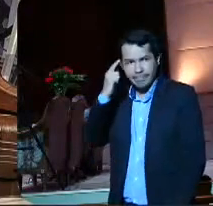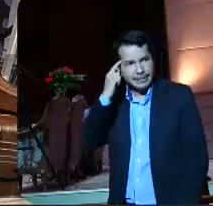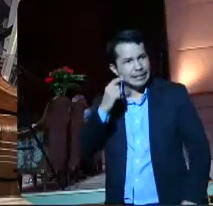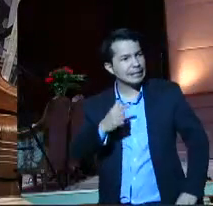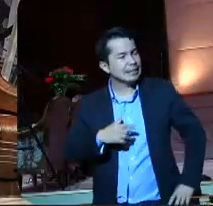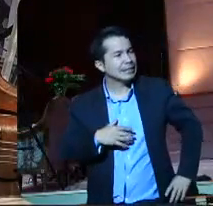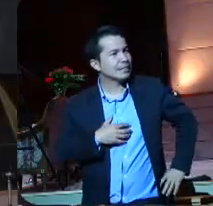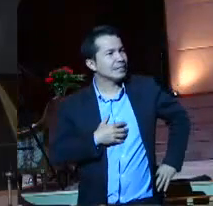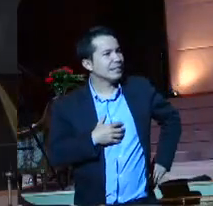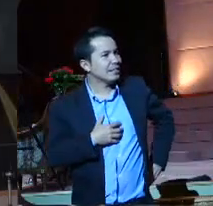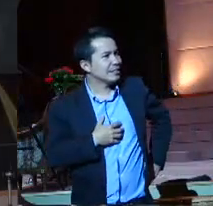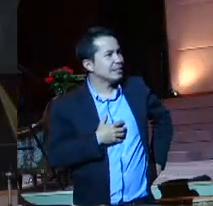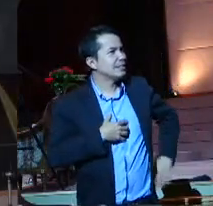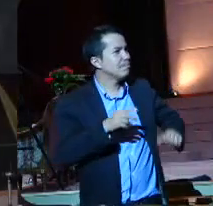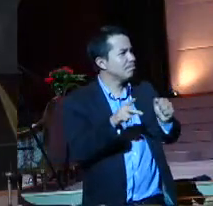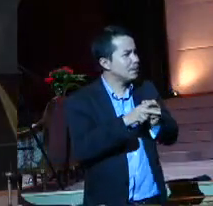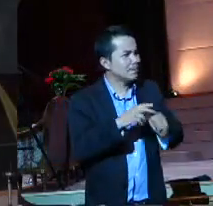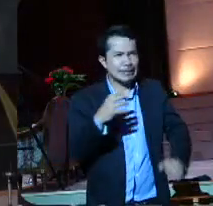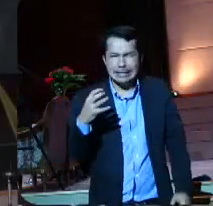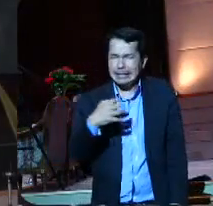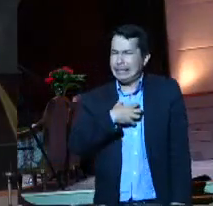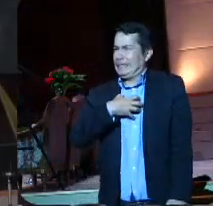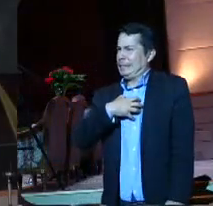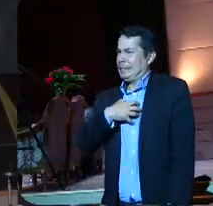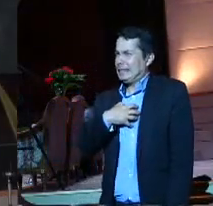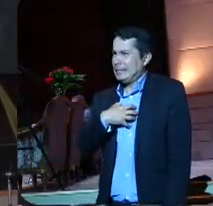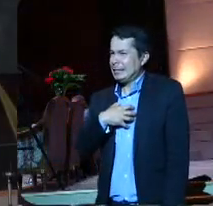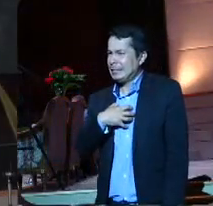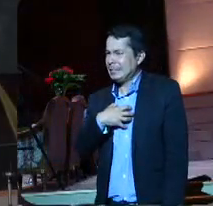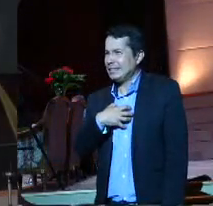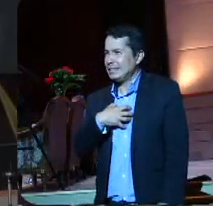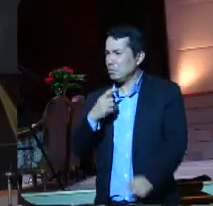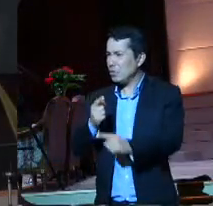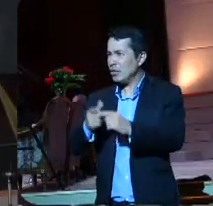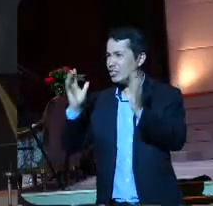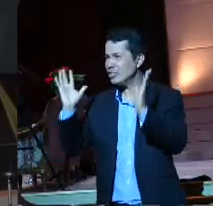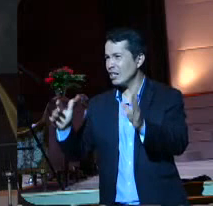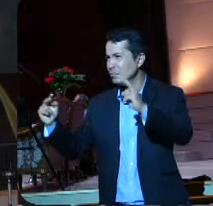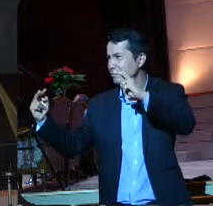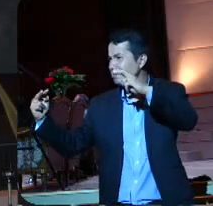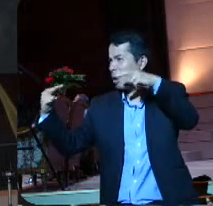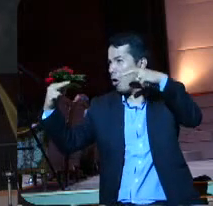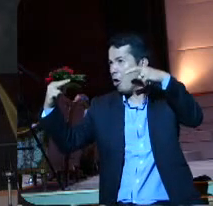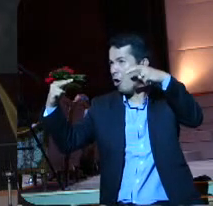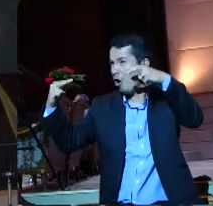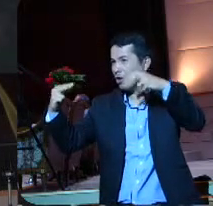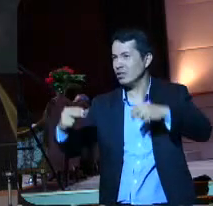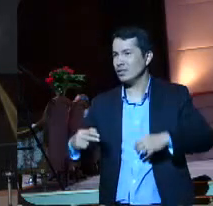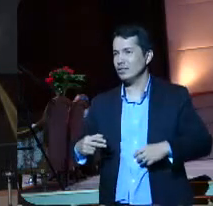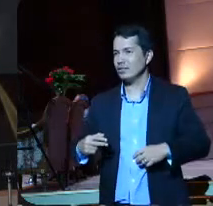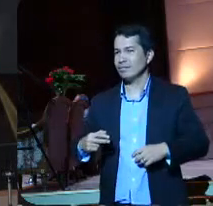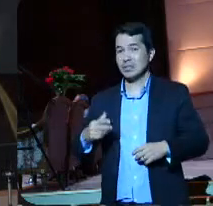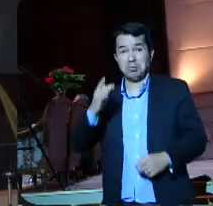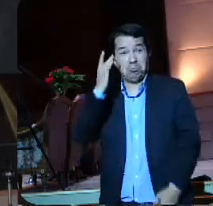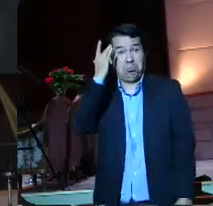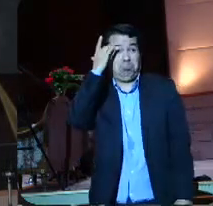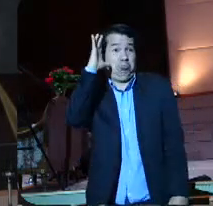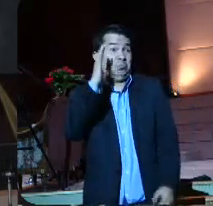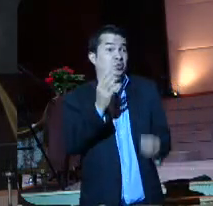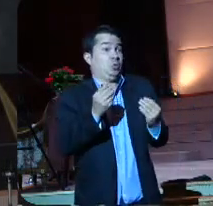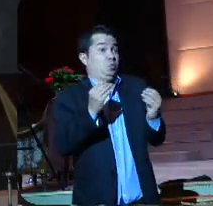seu olhar. E naquela hora, daquelas coisas que são só de Deus, que a gente não sabe